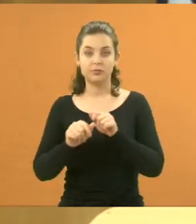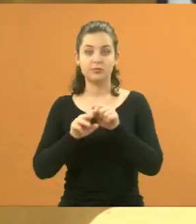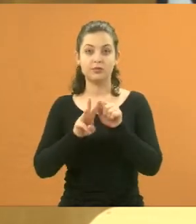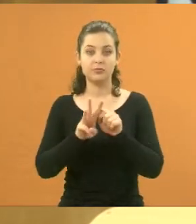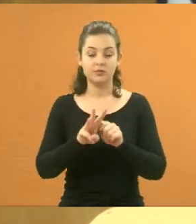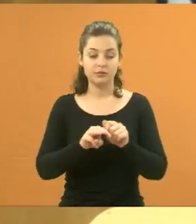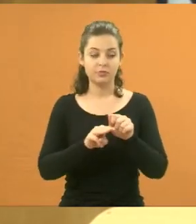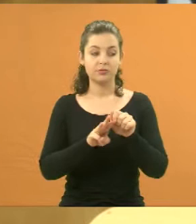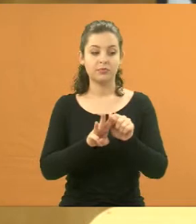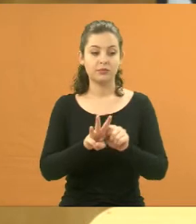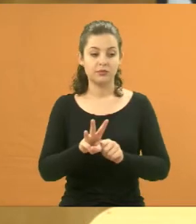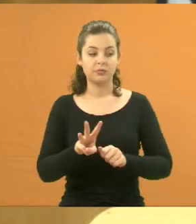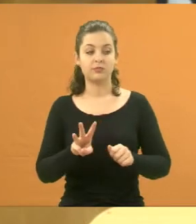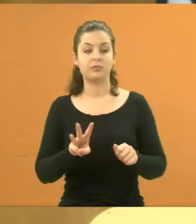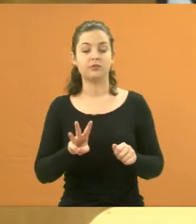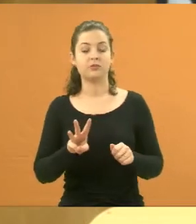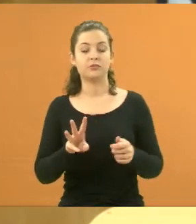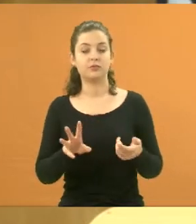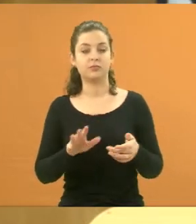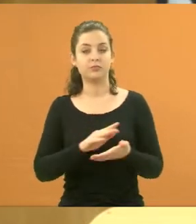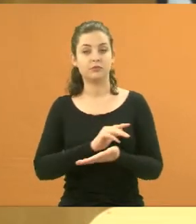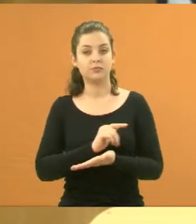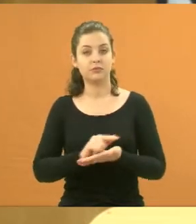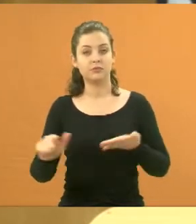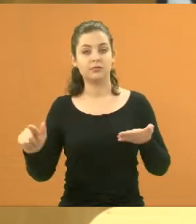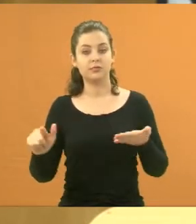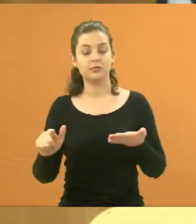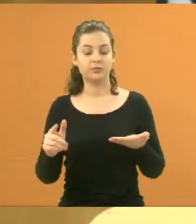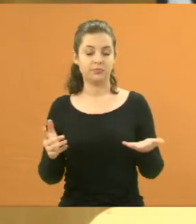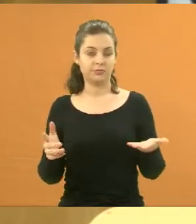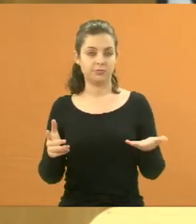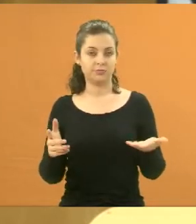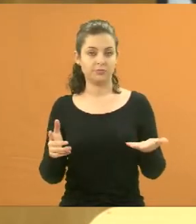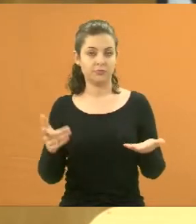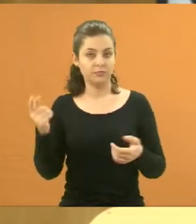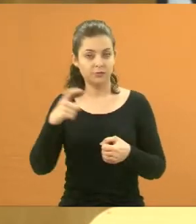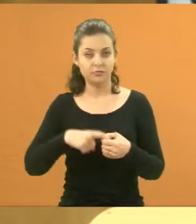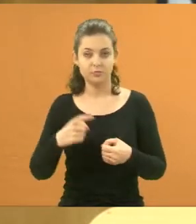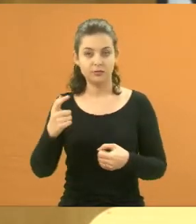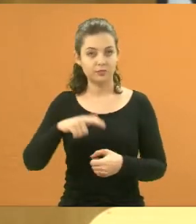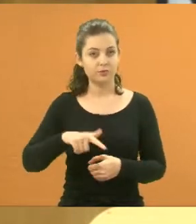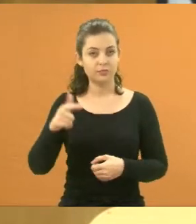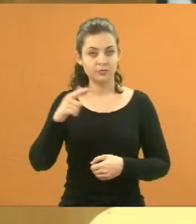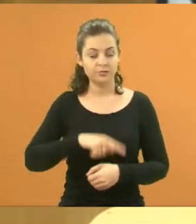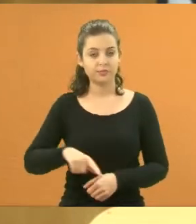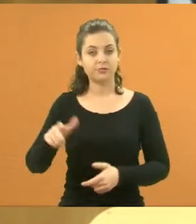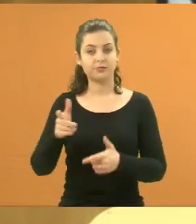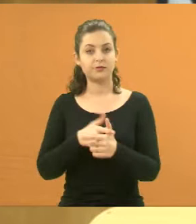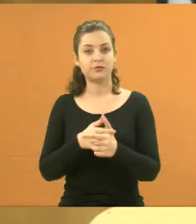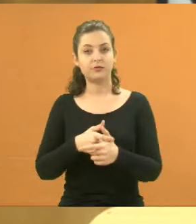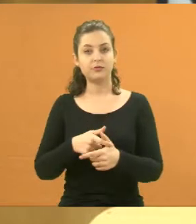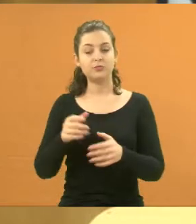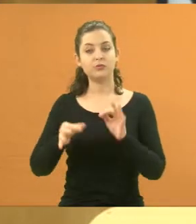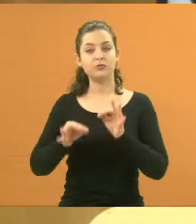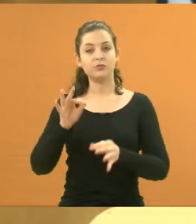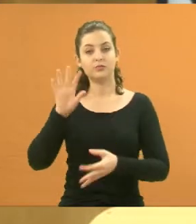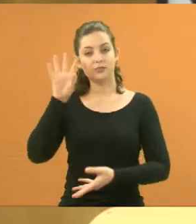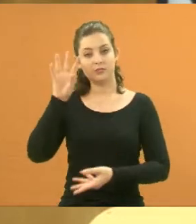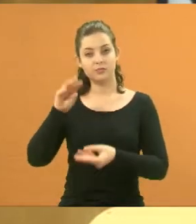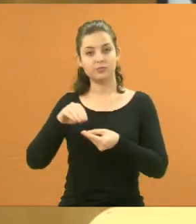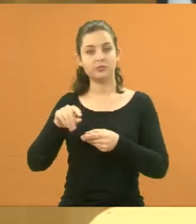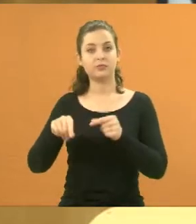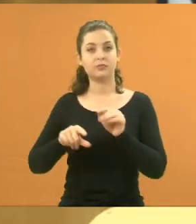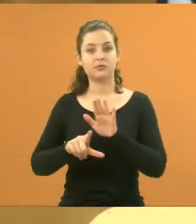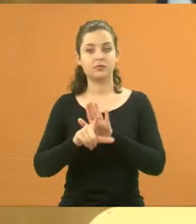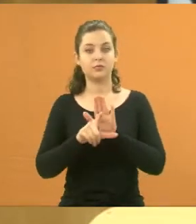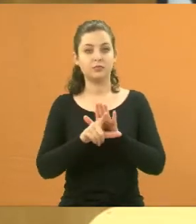você tinha com o município, vai voltar à tona de novo, você vai passar a ser devedor. Mas o jurídico entendeu que a